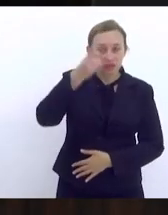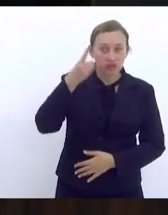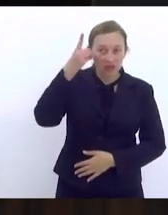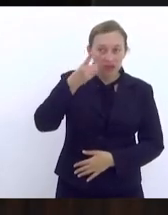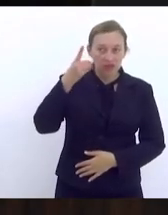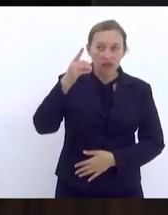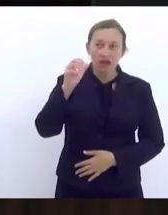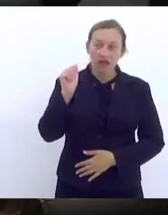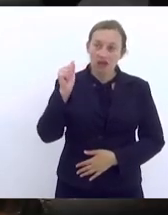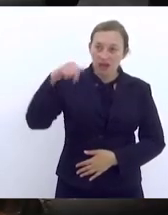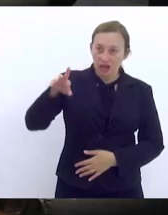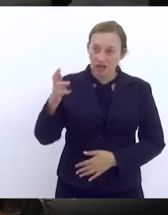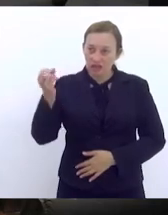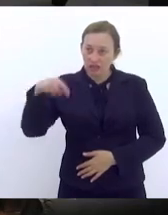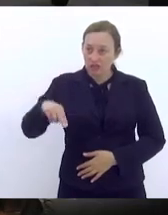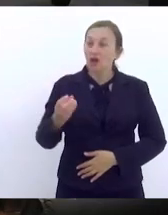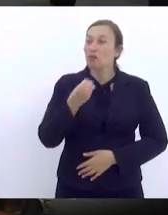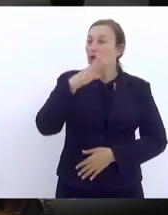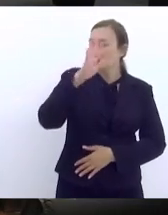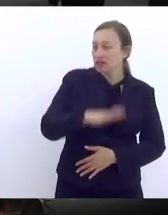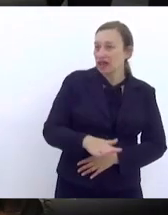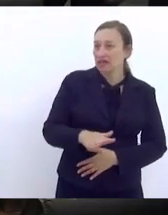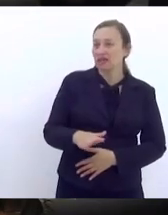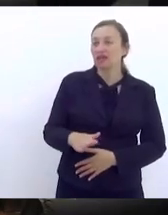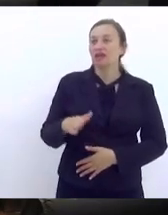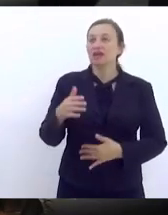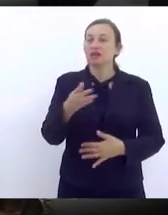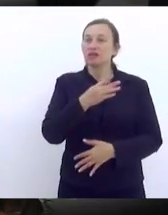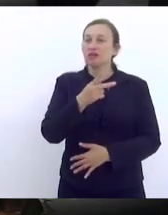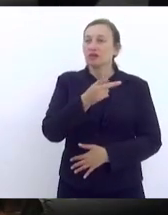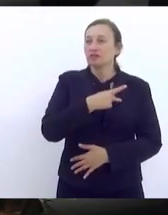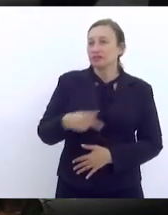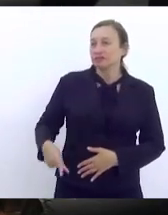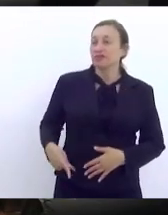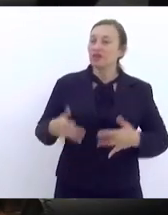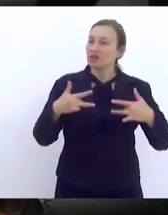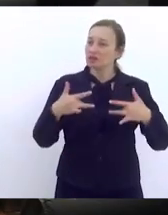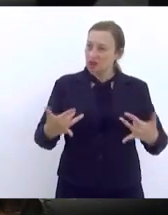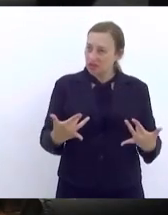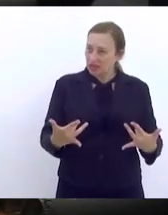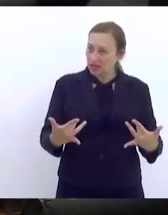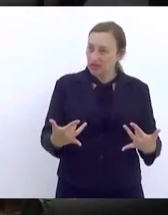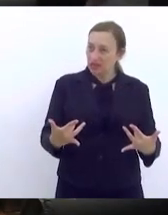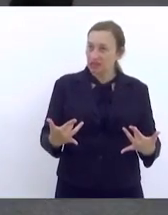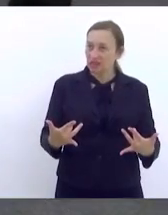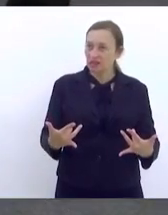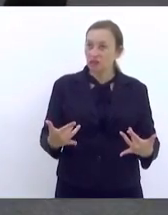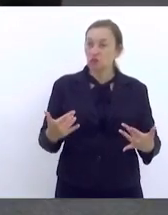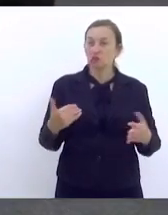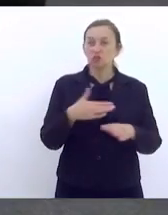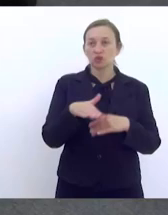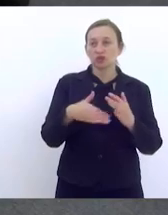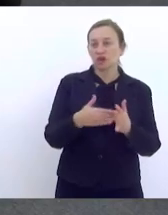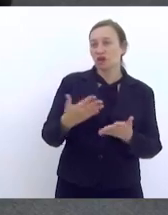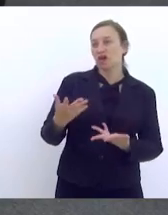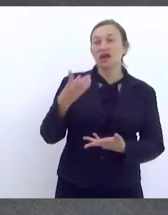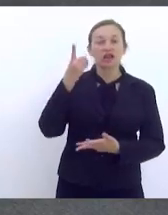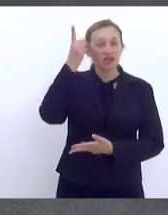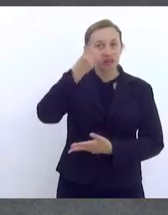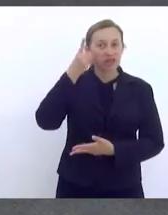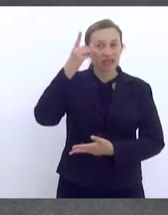Moraes Boa tarde Presidente primeiro aqui a minha solidariedade solidariedade Total a deputada